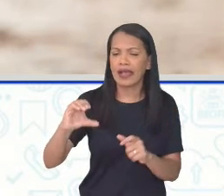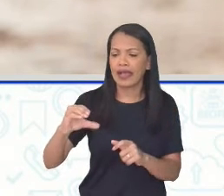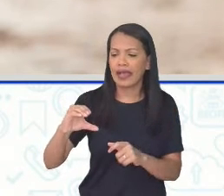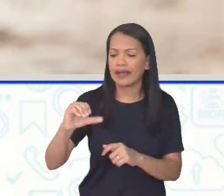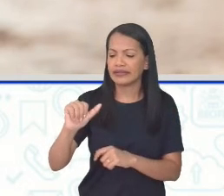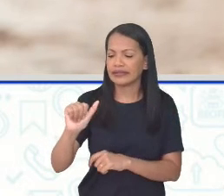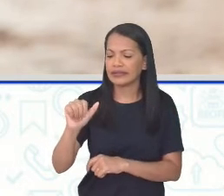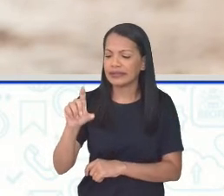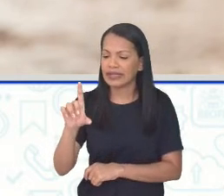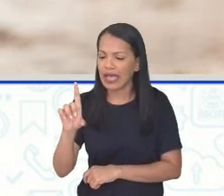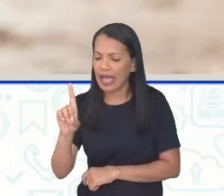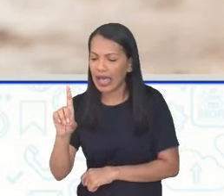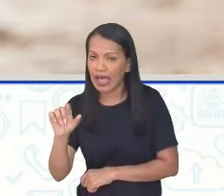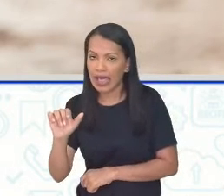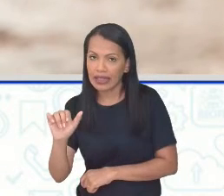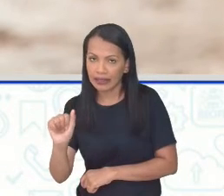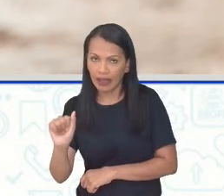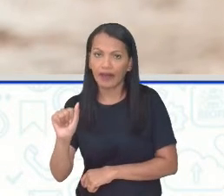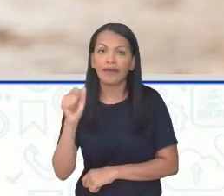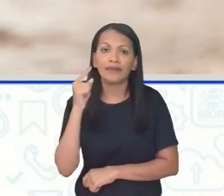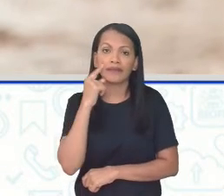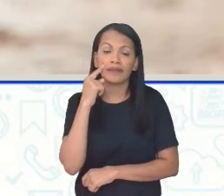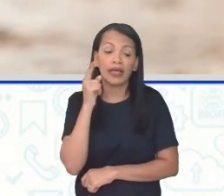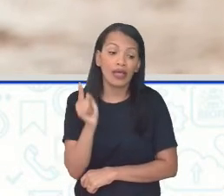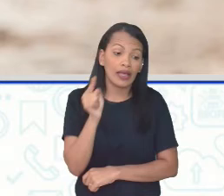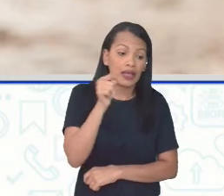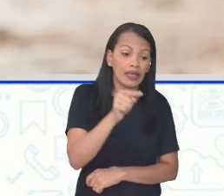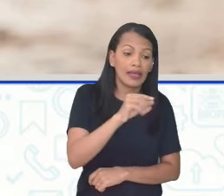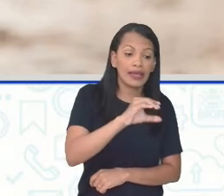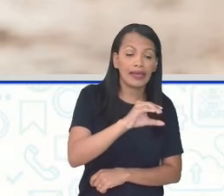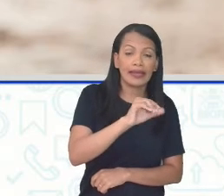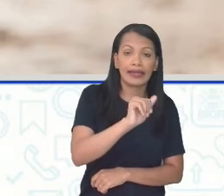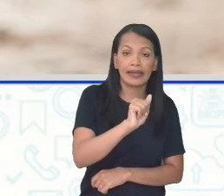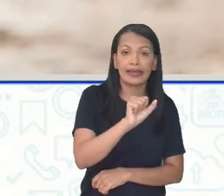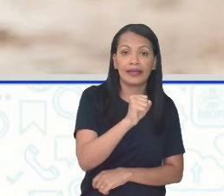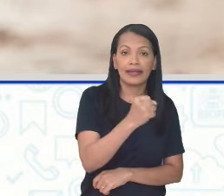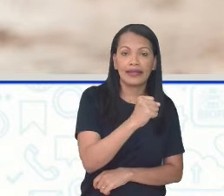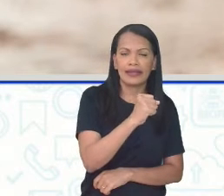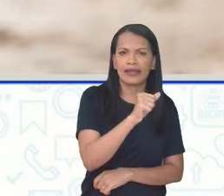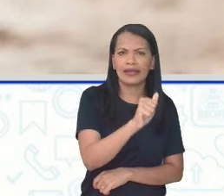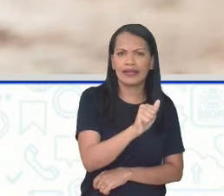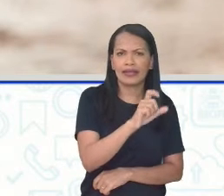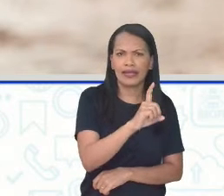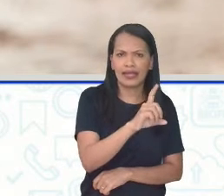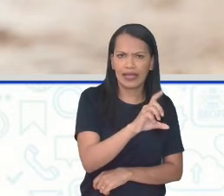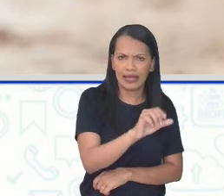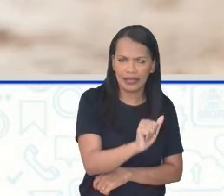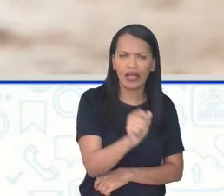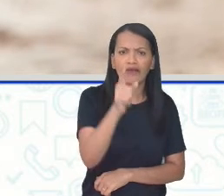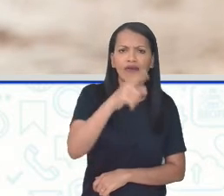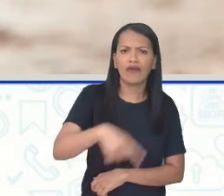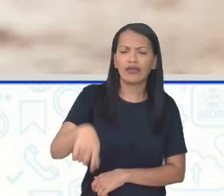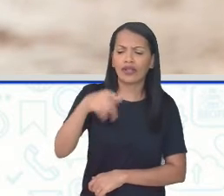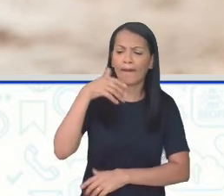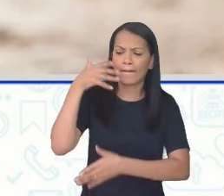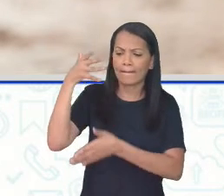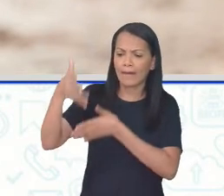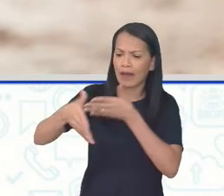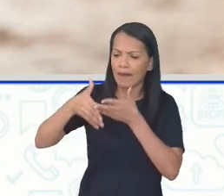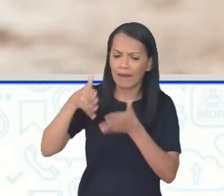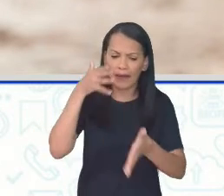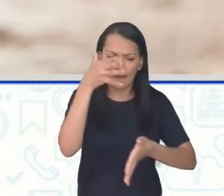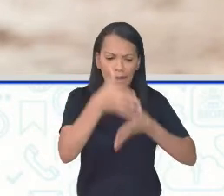Esse som que você pronuncia, quando você pronuncia essa palavra, é o mesmo som, não é mesmo? Vamos